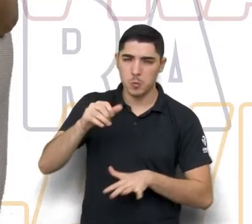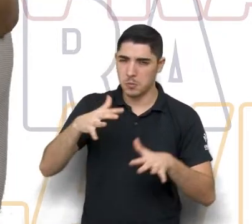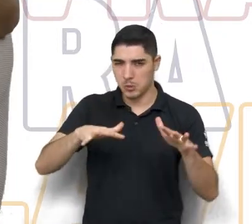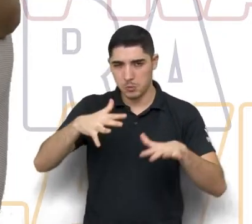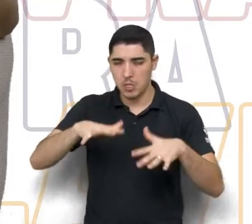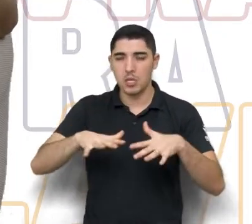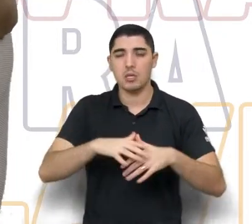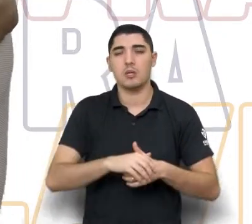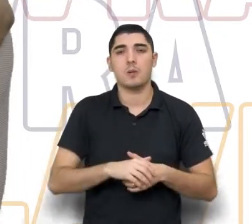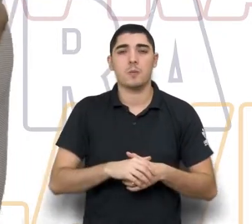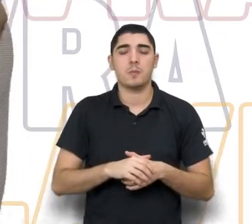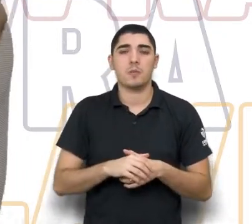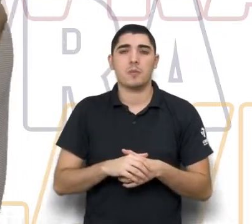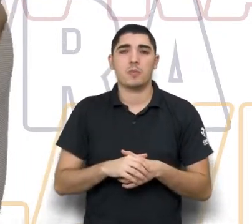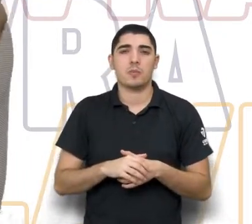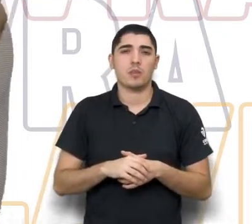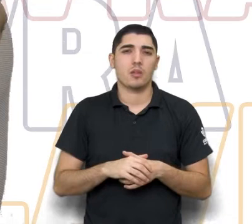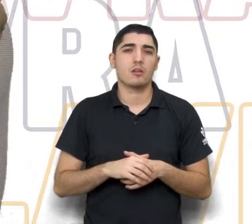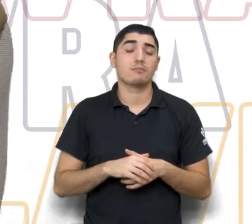quando